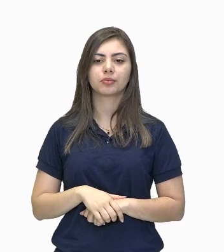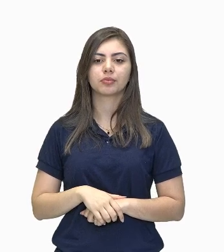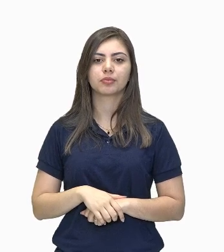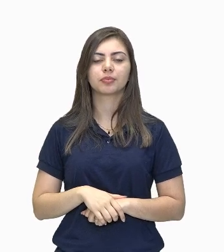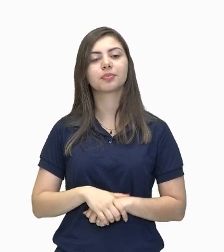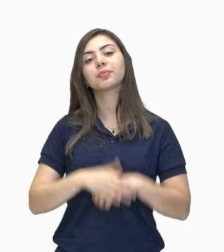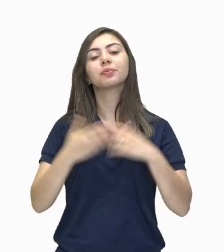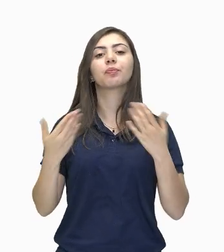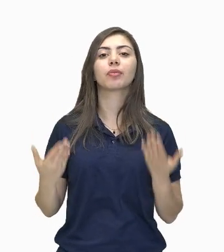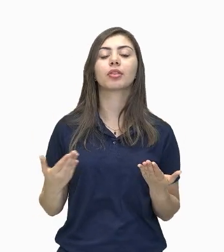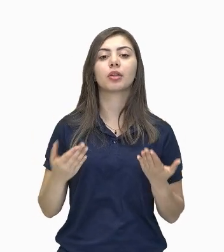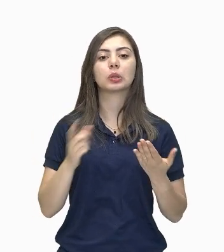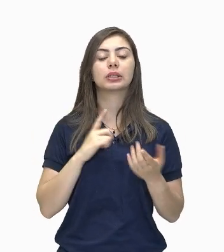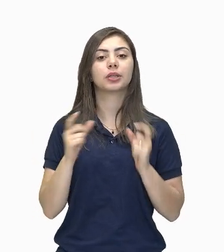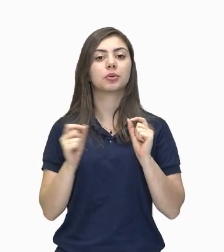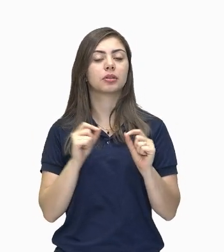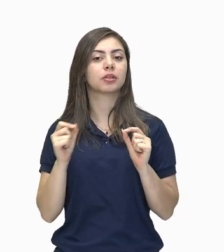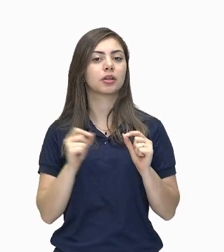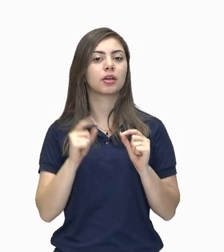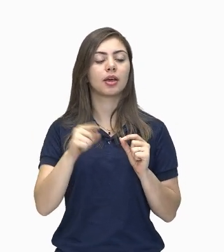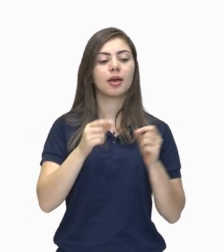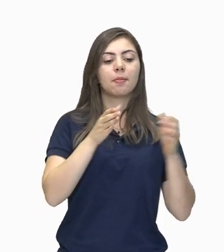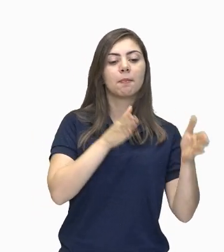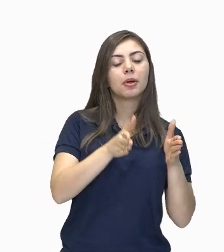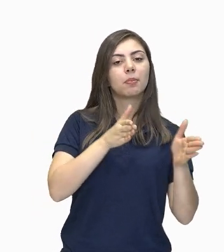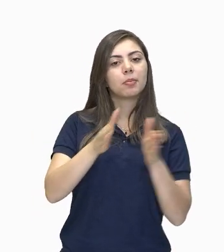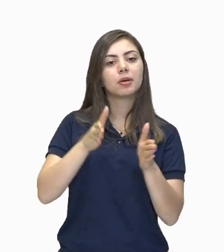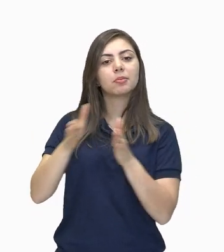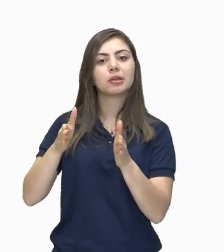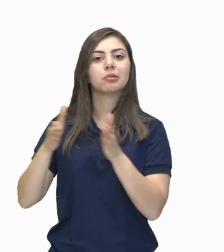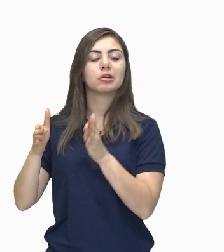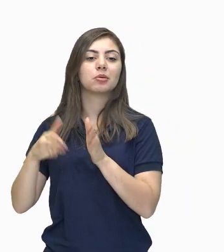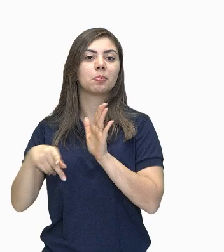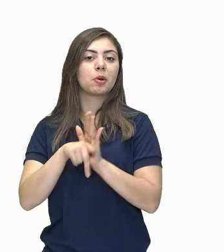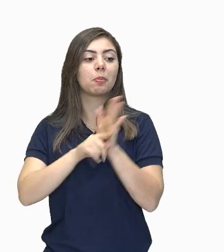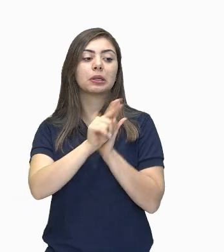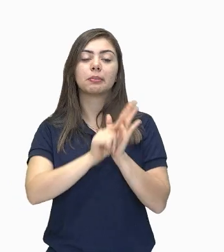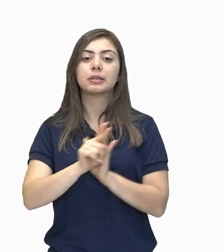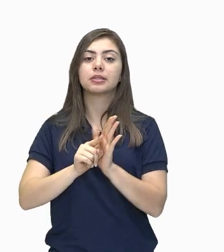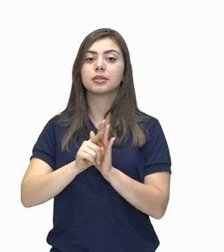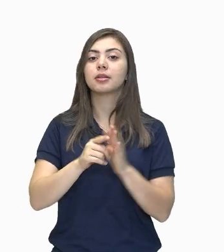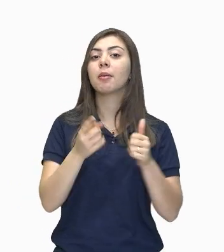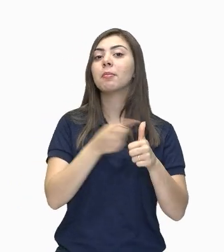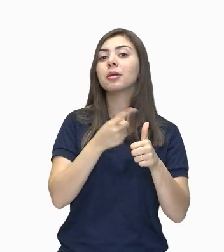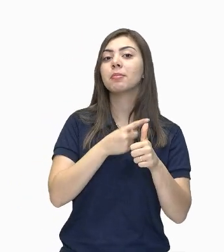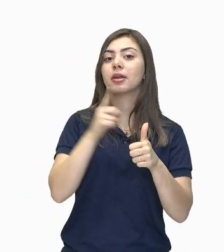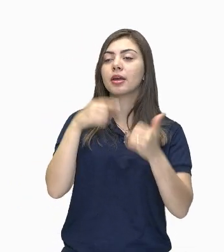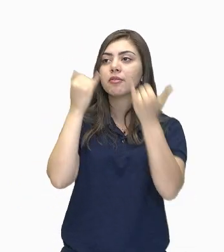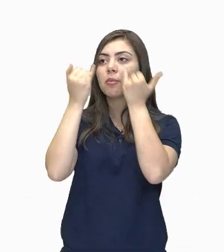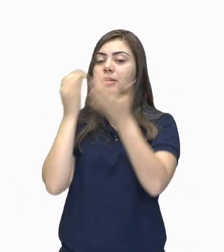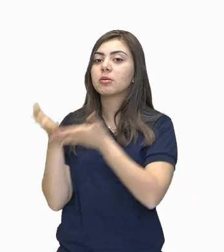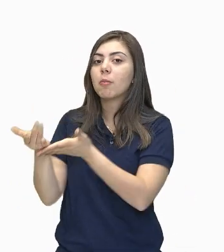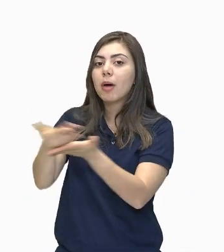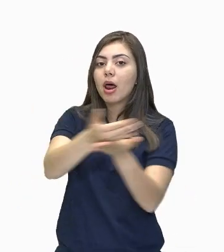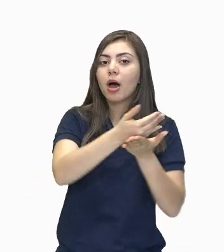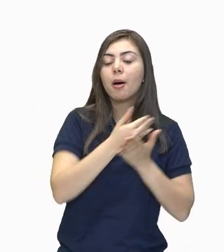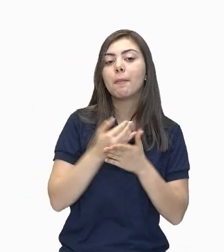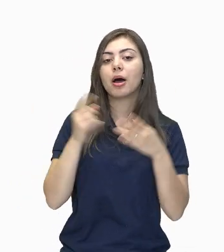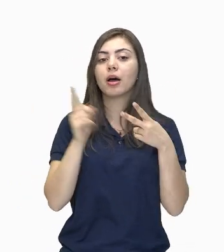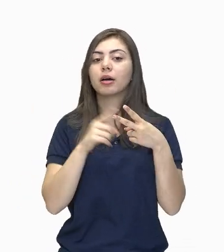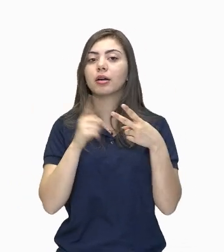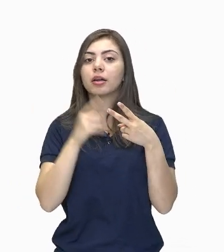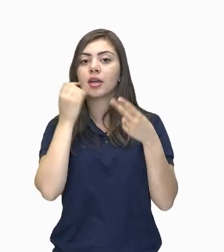nós temos uma etapa, né? Aliás, várias etapas para se cumprir. Então, a primeira delas é a coleta, depois você organiza os